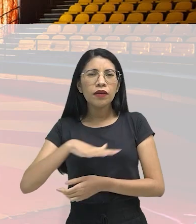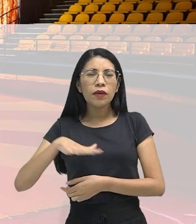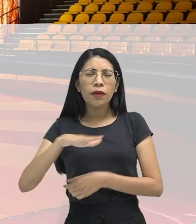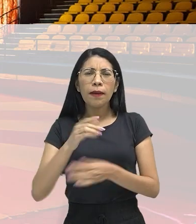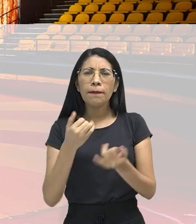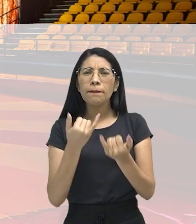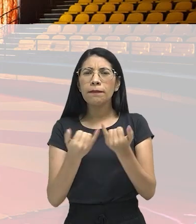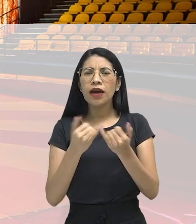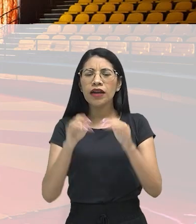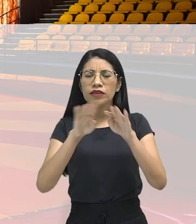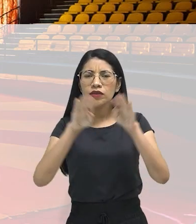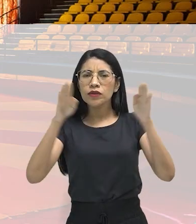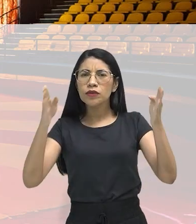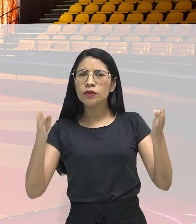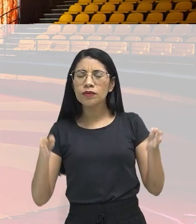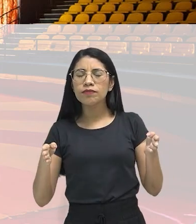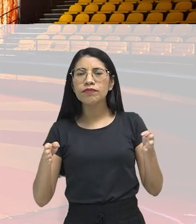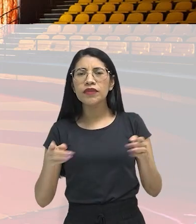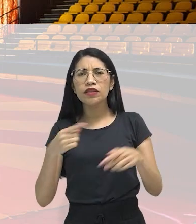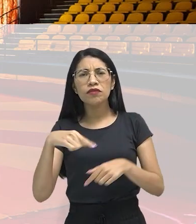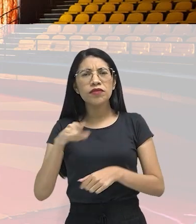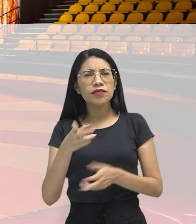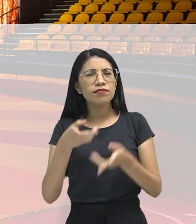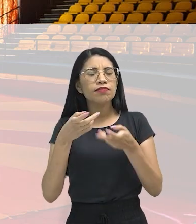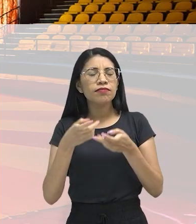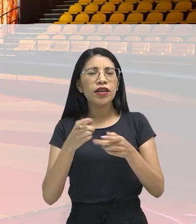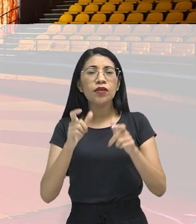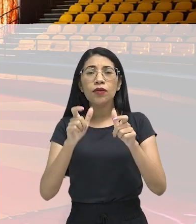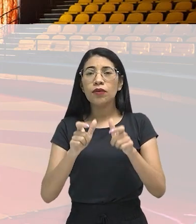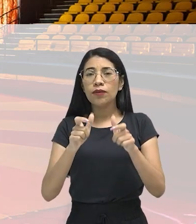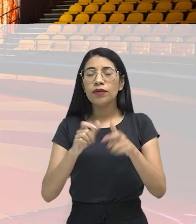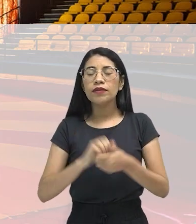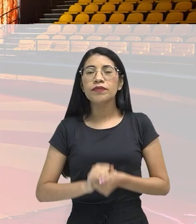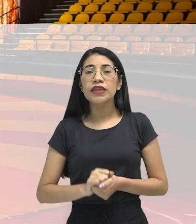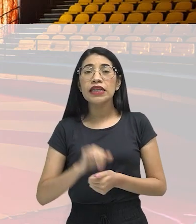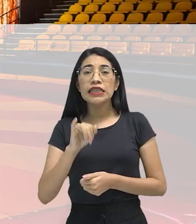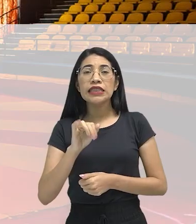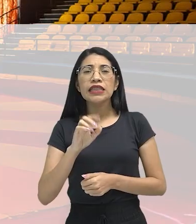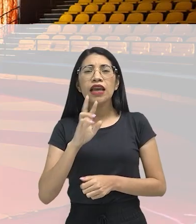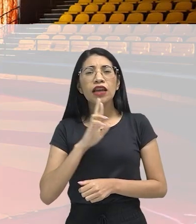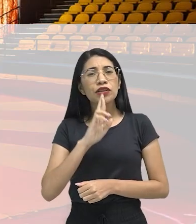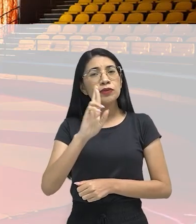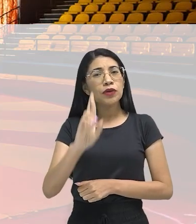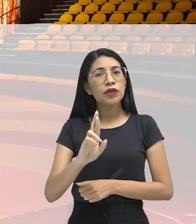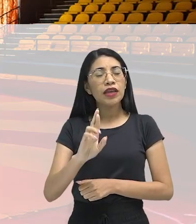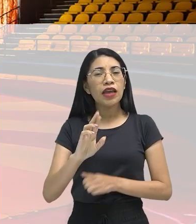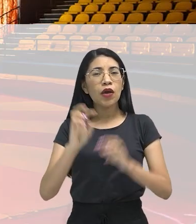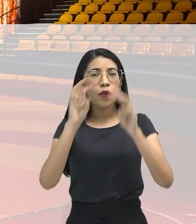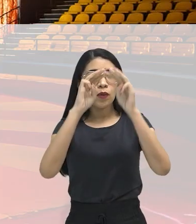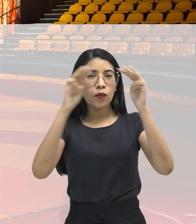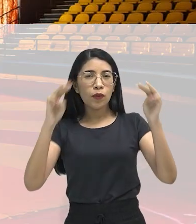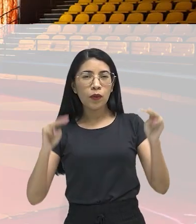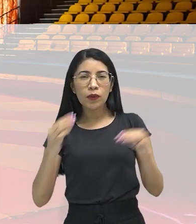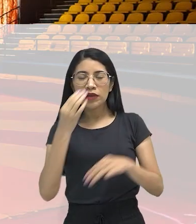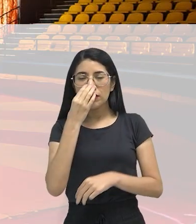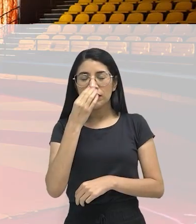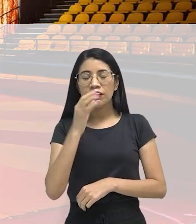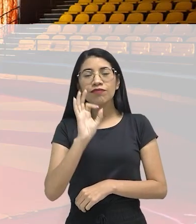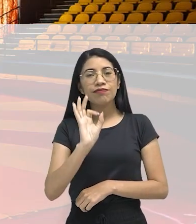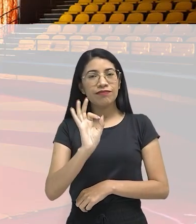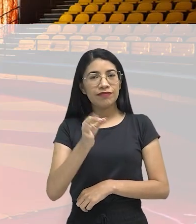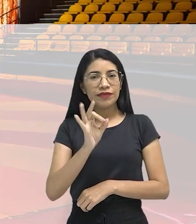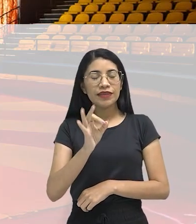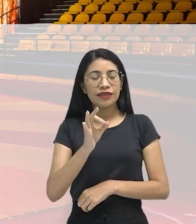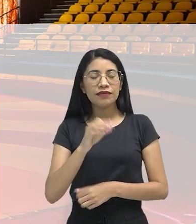um palco. E aí, já deu para perceber? Se alguém gritou aí, circo! É